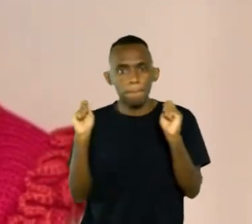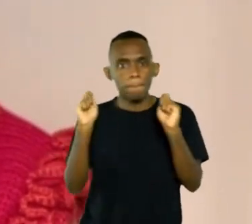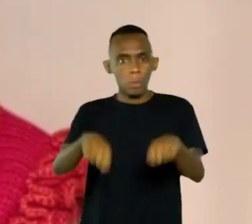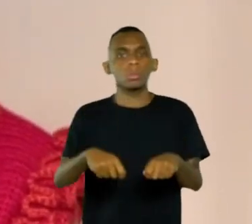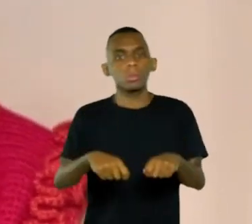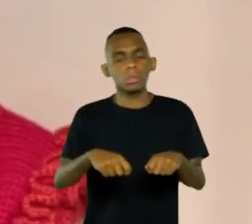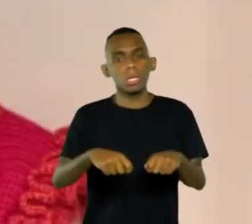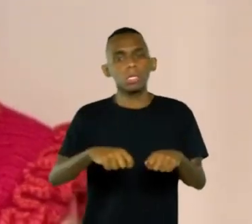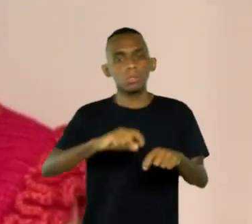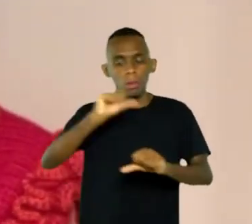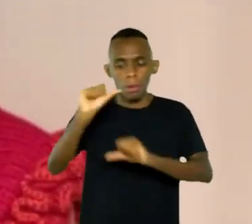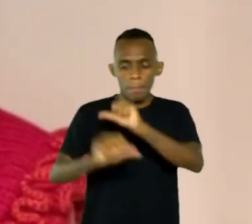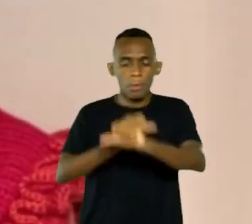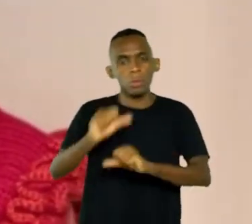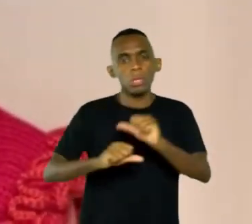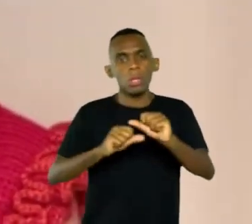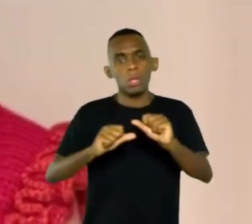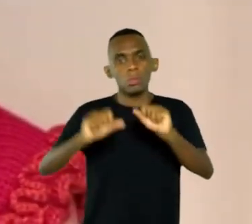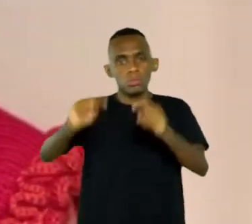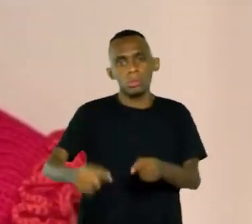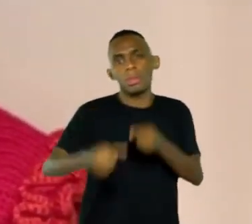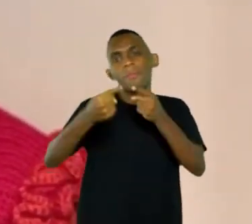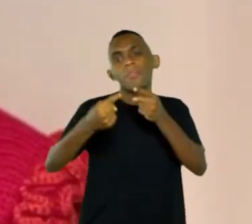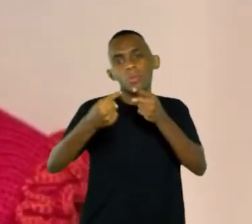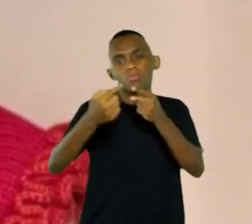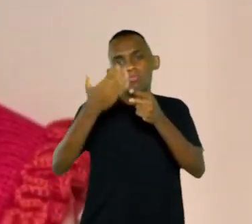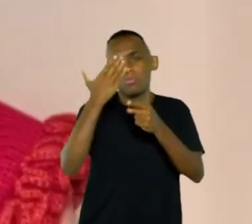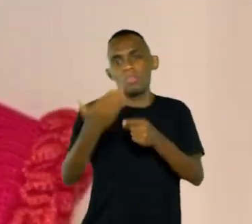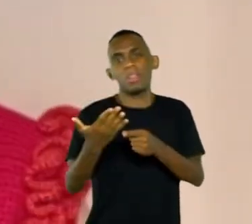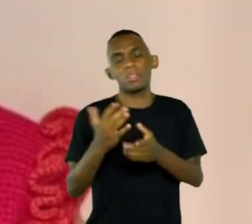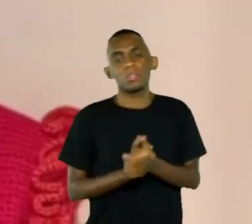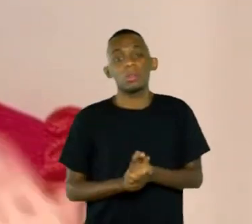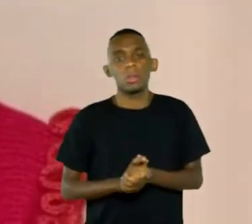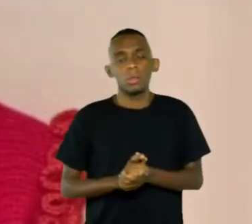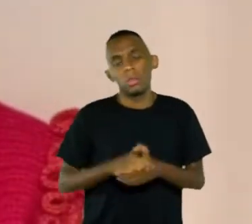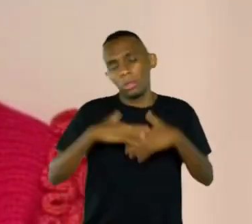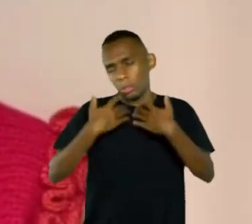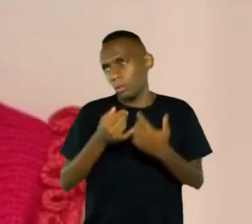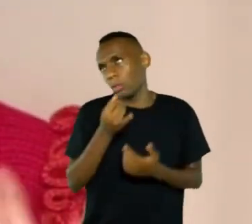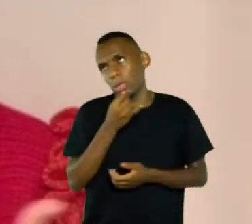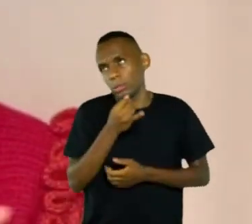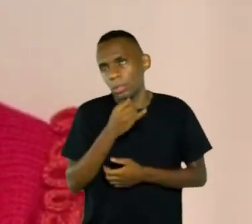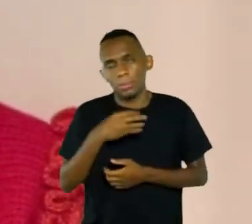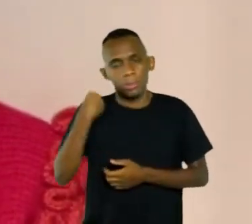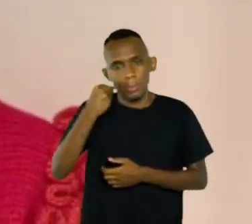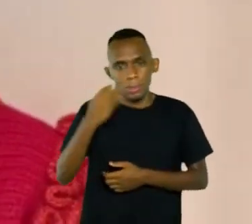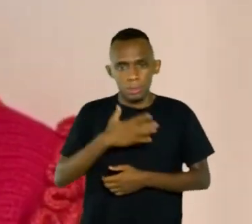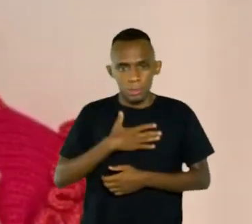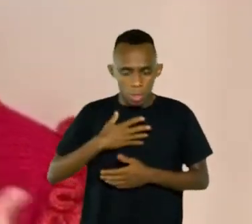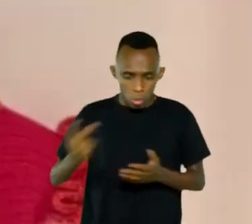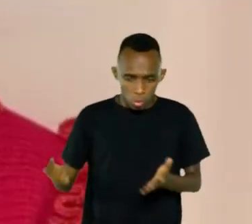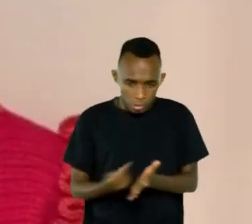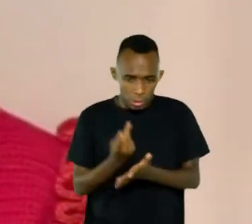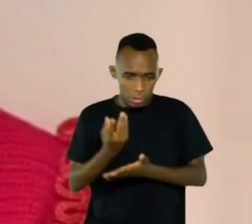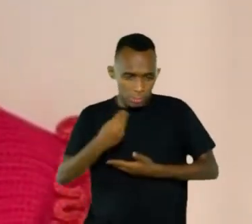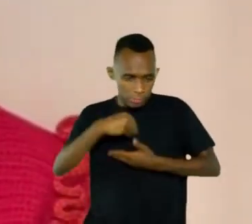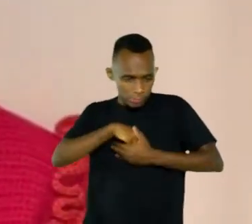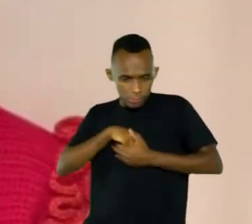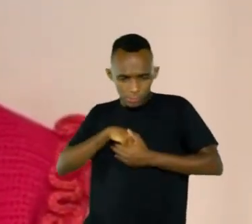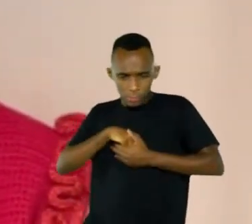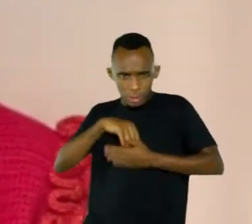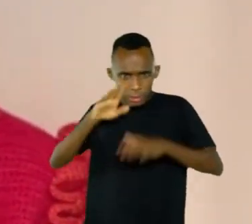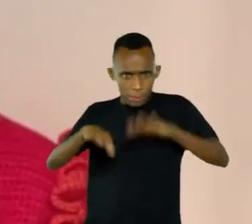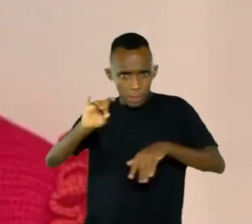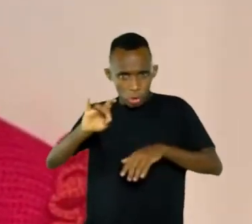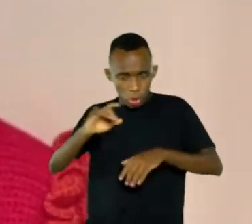de encarar alguma coisa, né? Então, é, um fato que acontece comigo, externo a mim, não depende de mim, mas